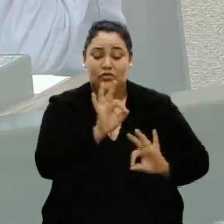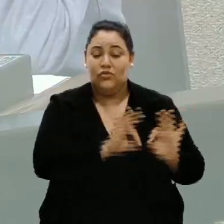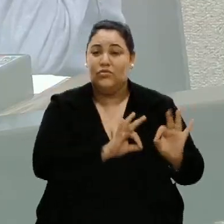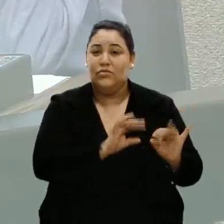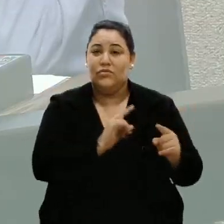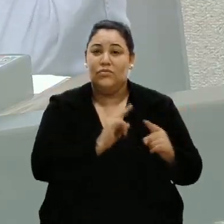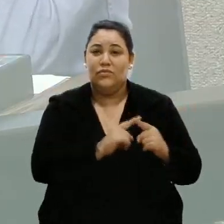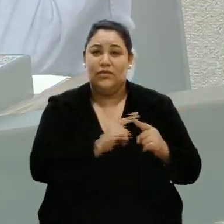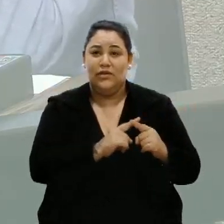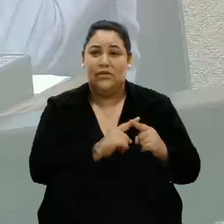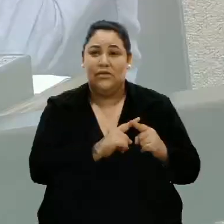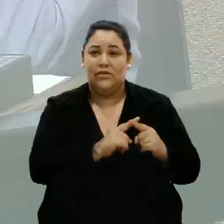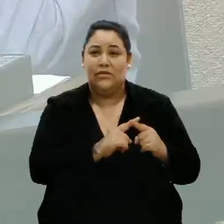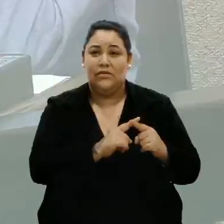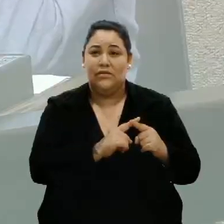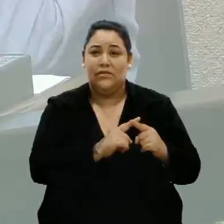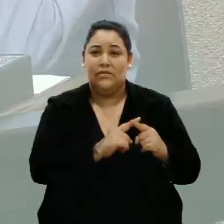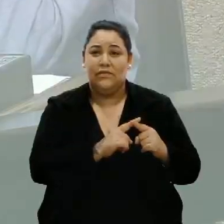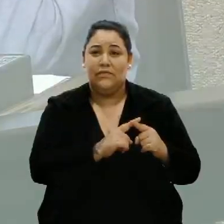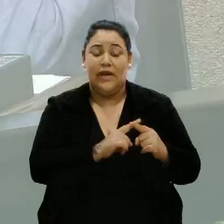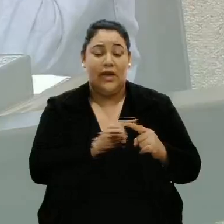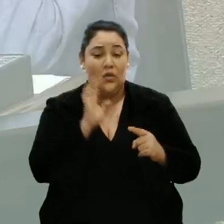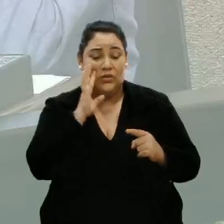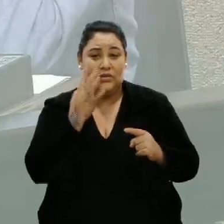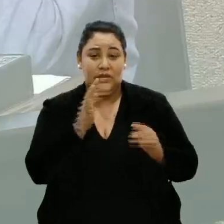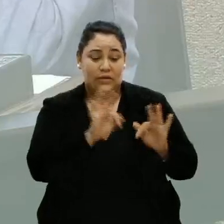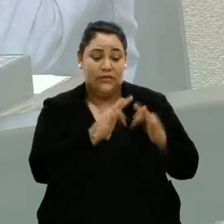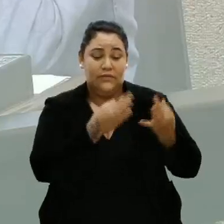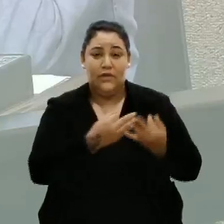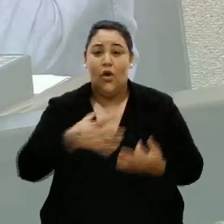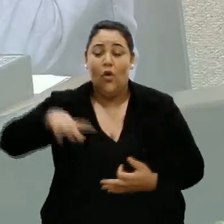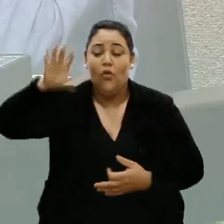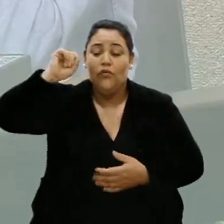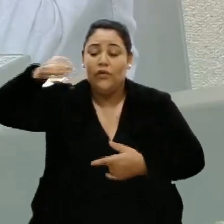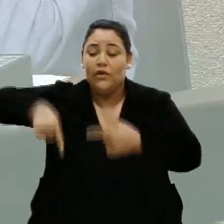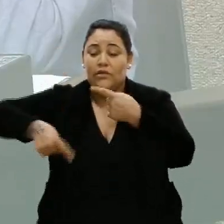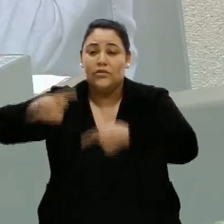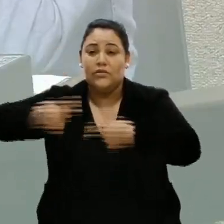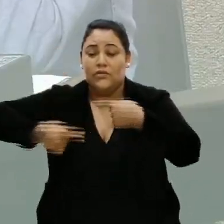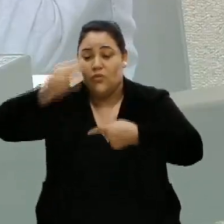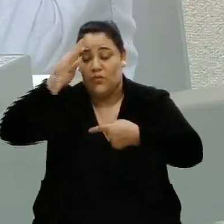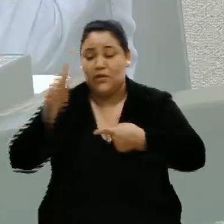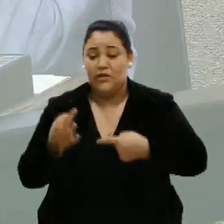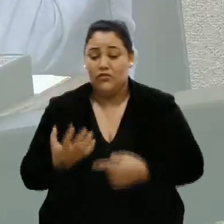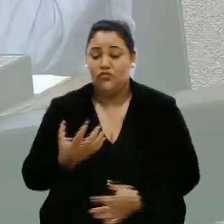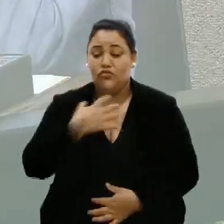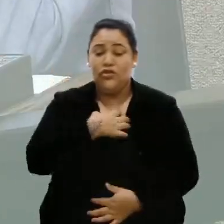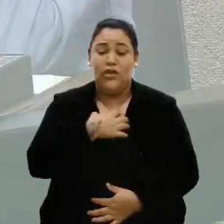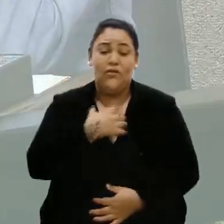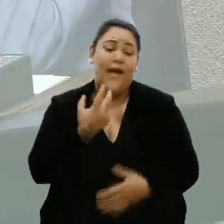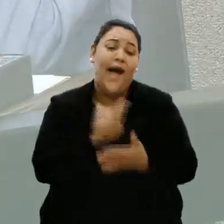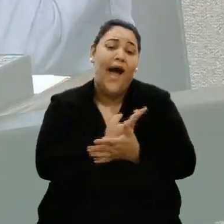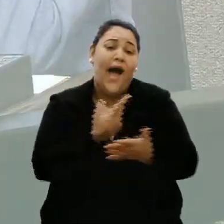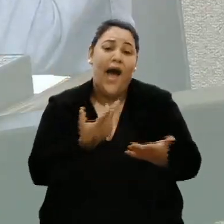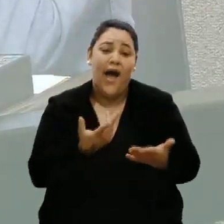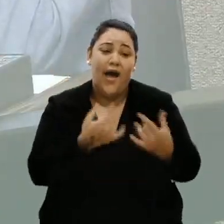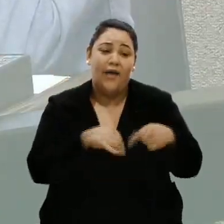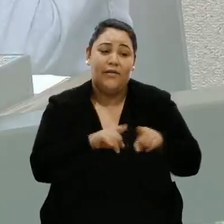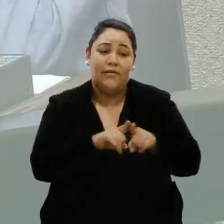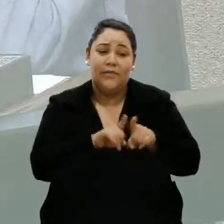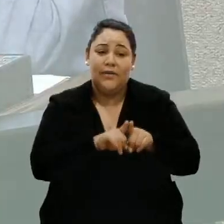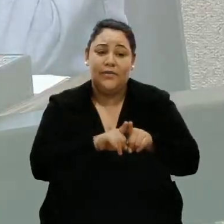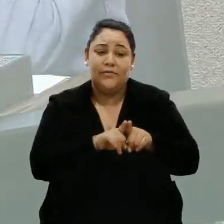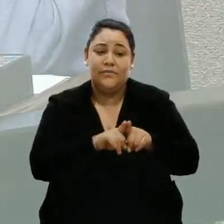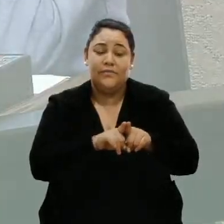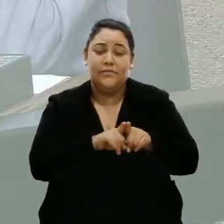forma, inviabilizar com que as famílias, ouvindo esse debate aqui, entendam de uma forma negativa e fiquem mais preocupadas do que